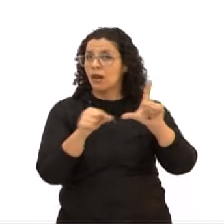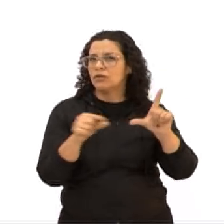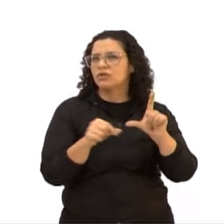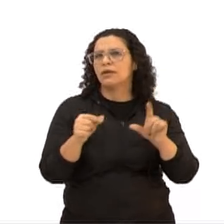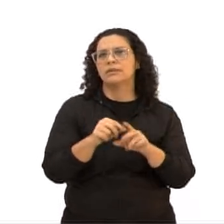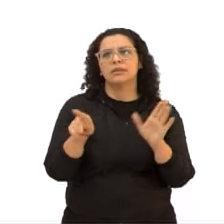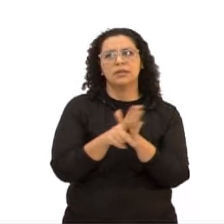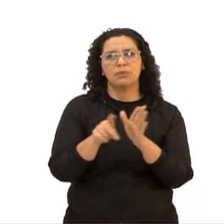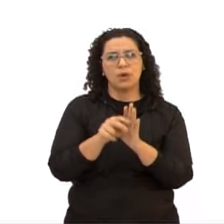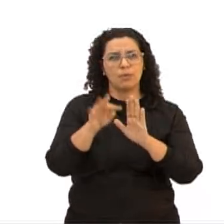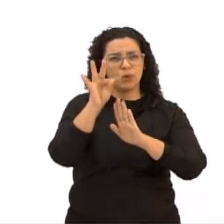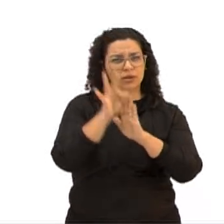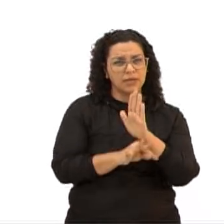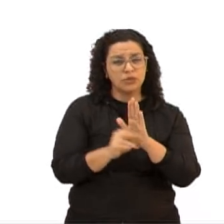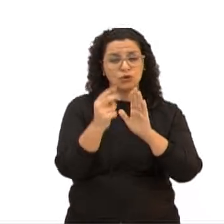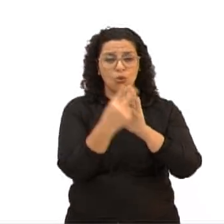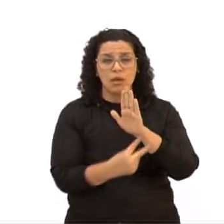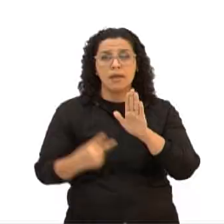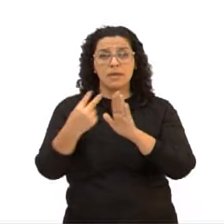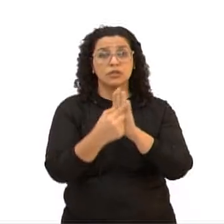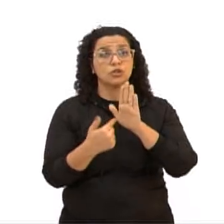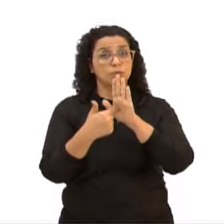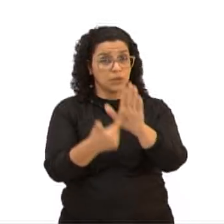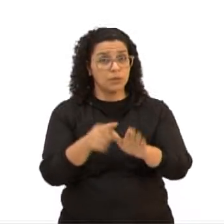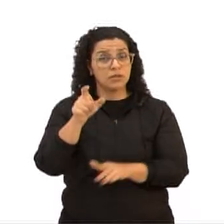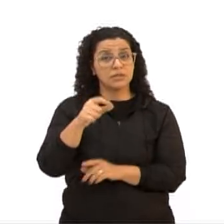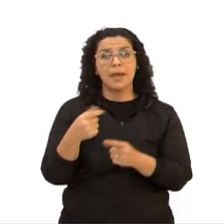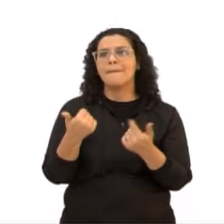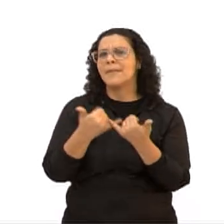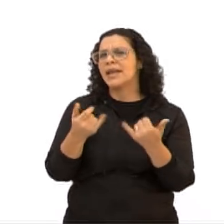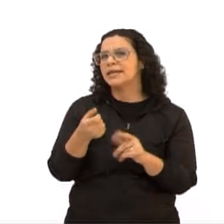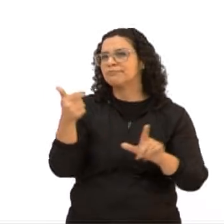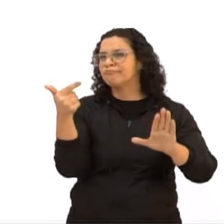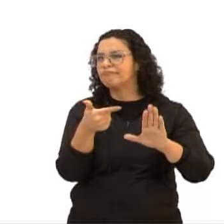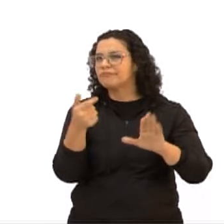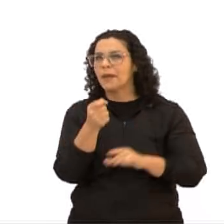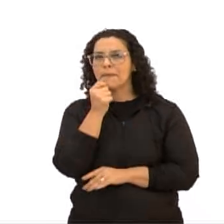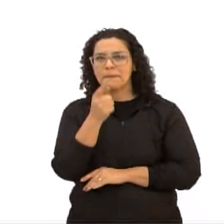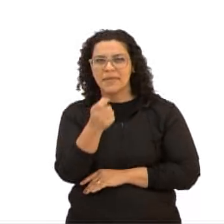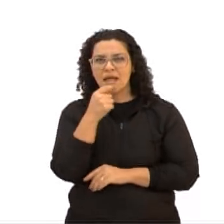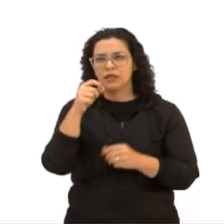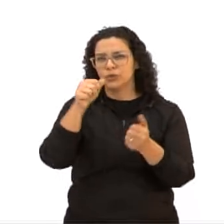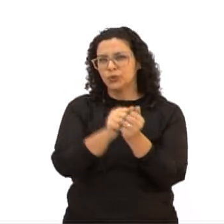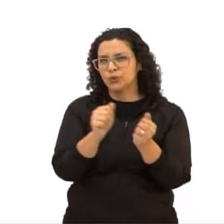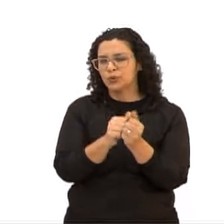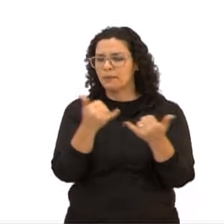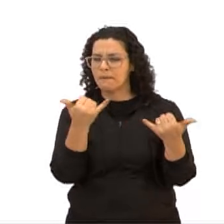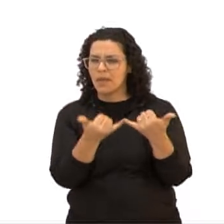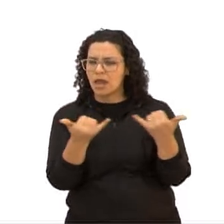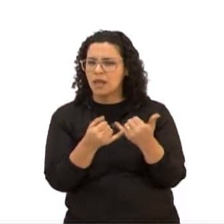ou imagético, a fim de torná-la cômica. Assim, a charge busca uma